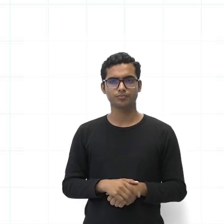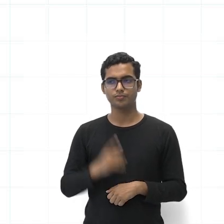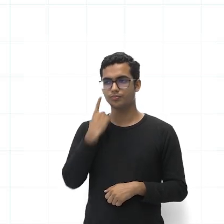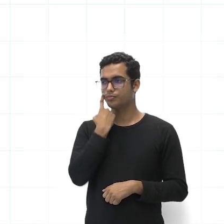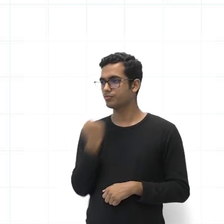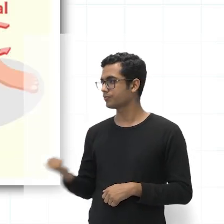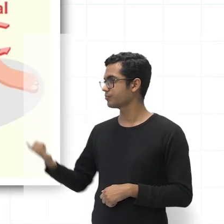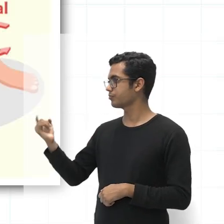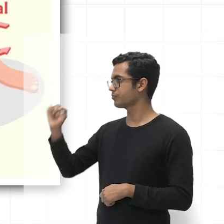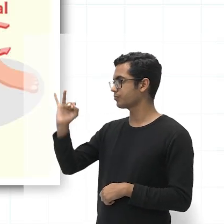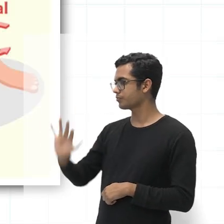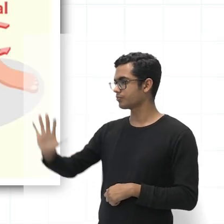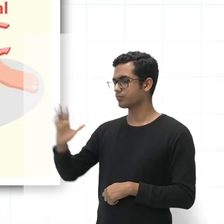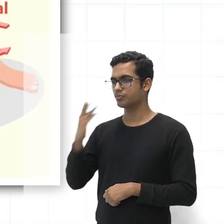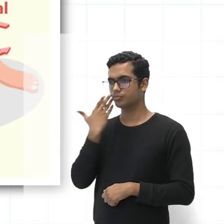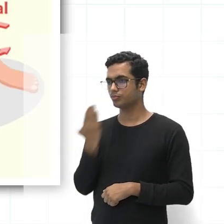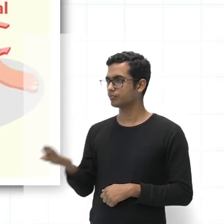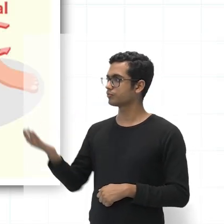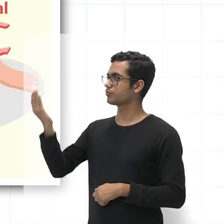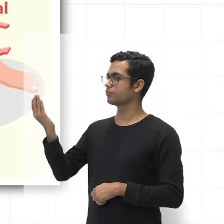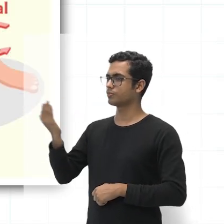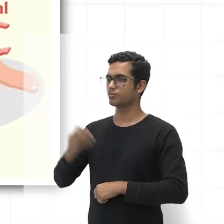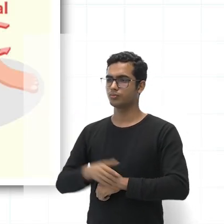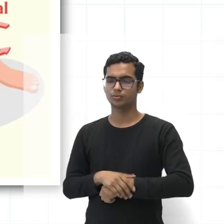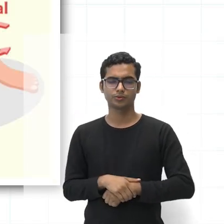Observem aí na imagem.